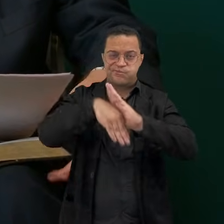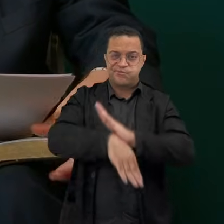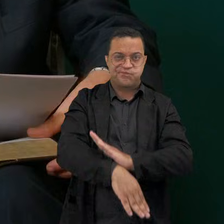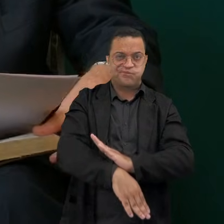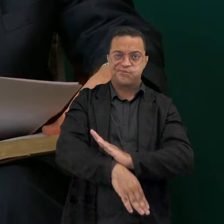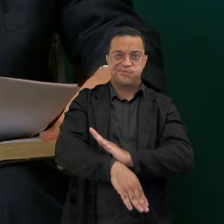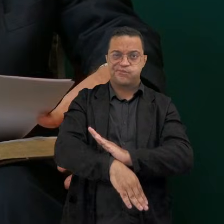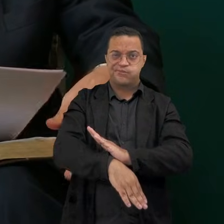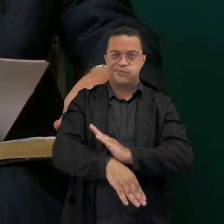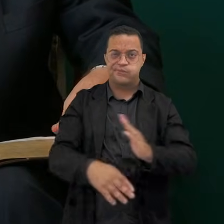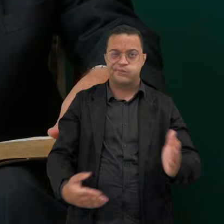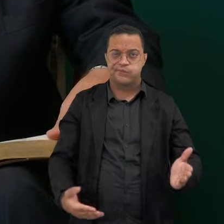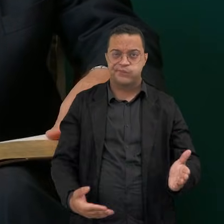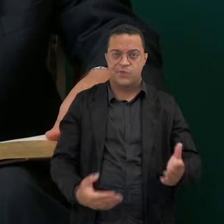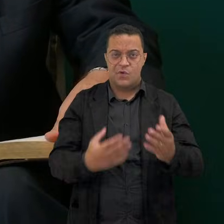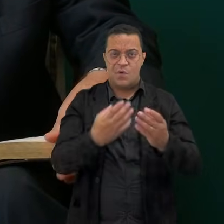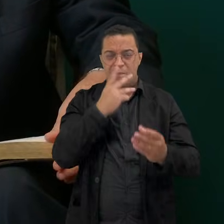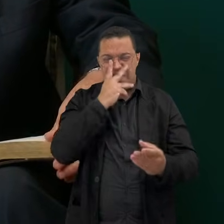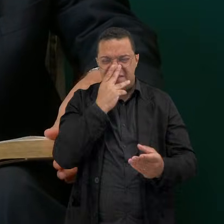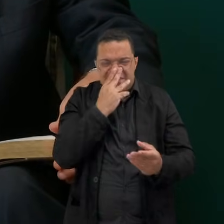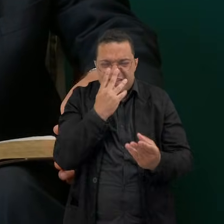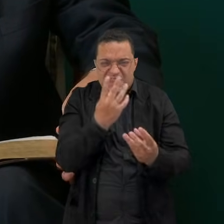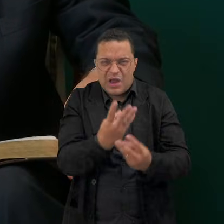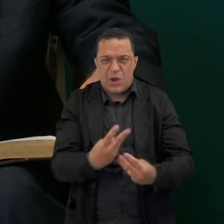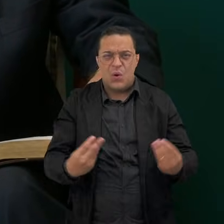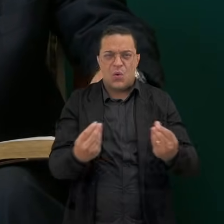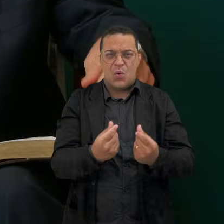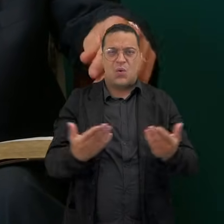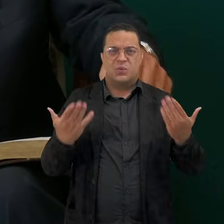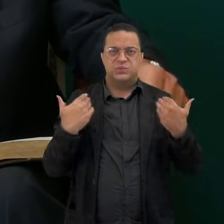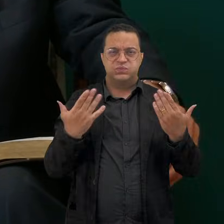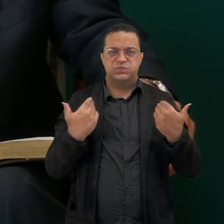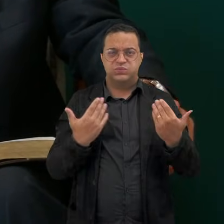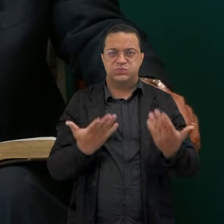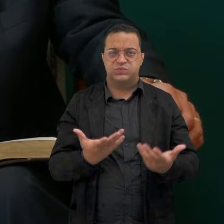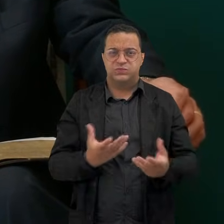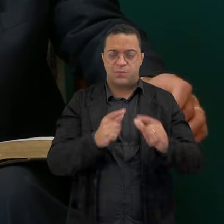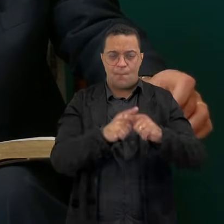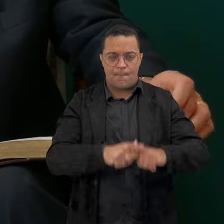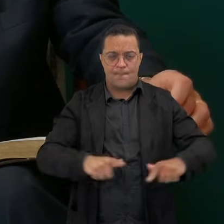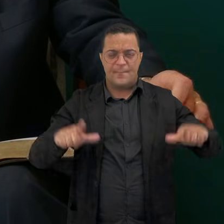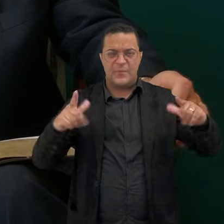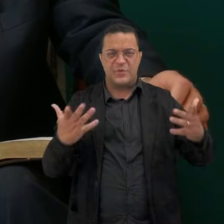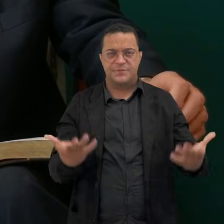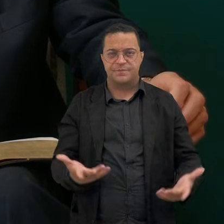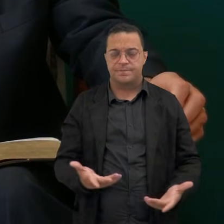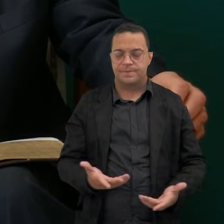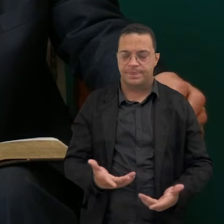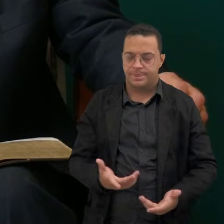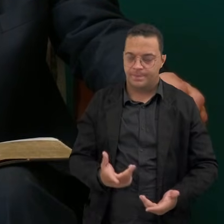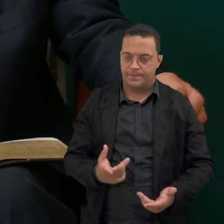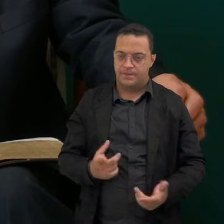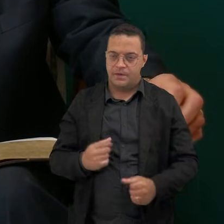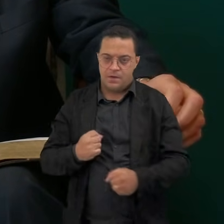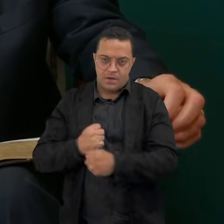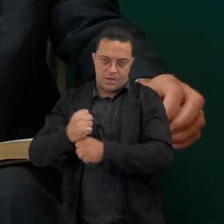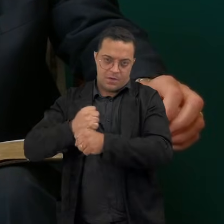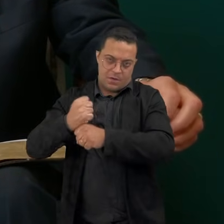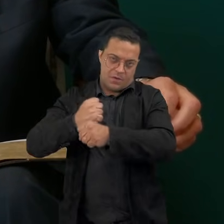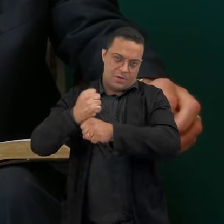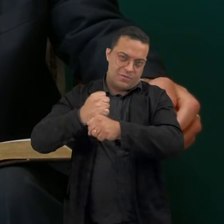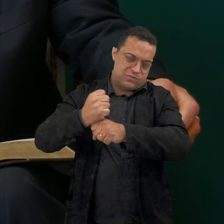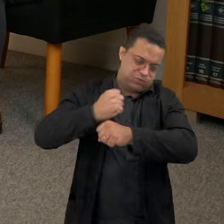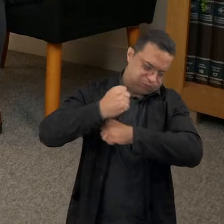deserta. E interessante que no final da Primeira Guerra... Então nós vamos dar um